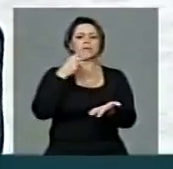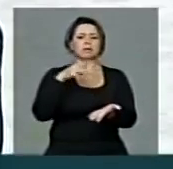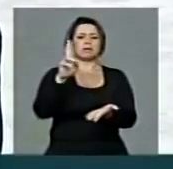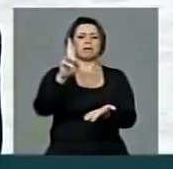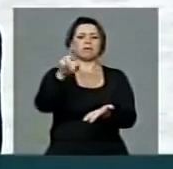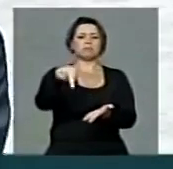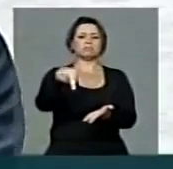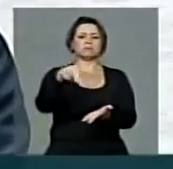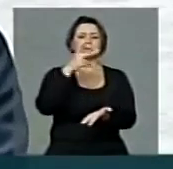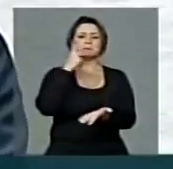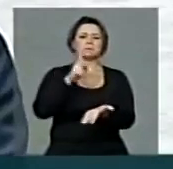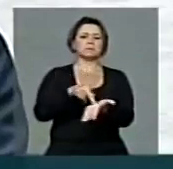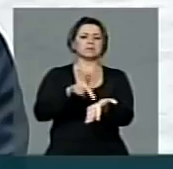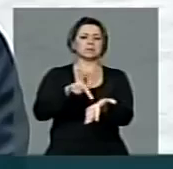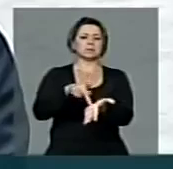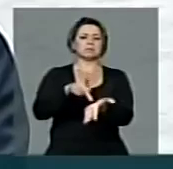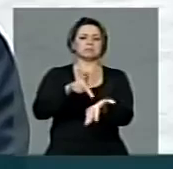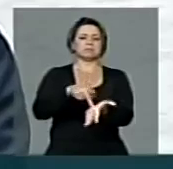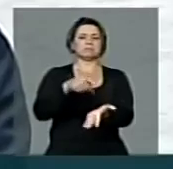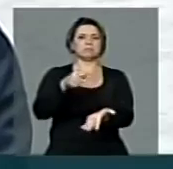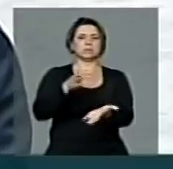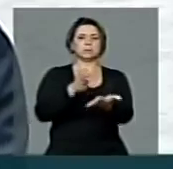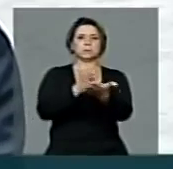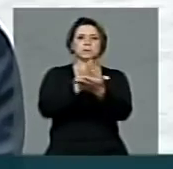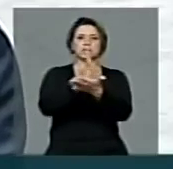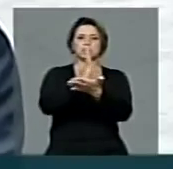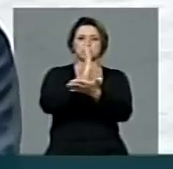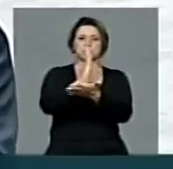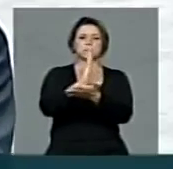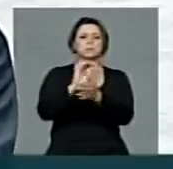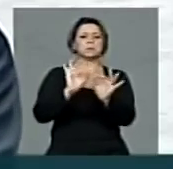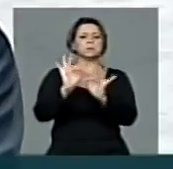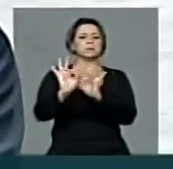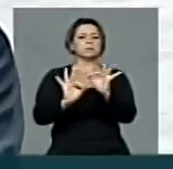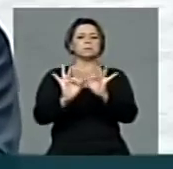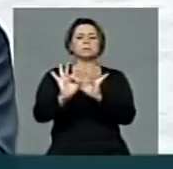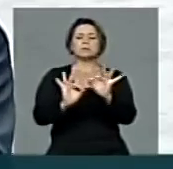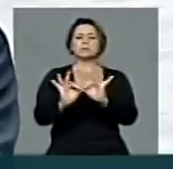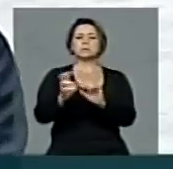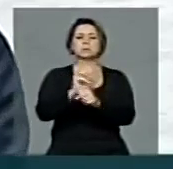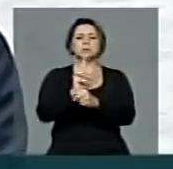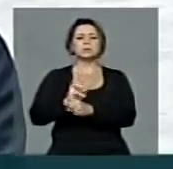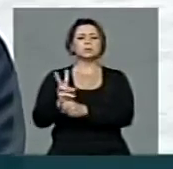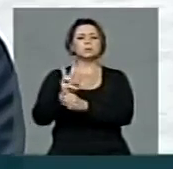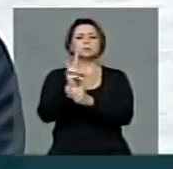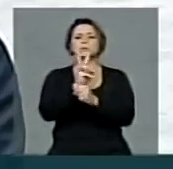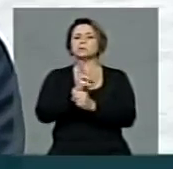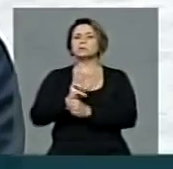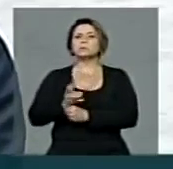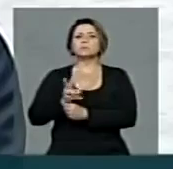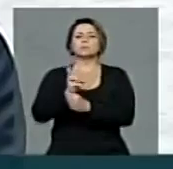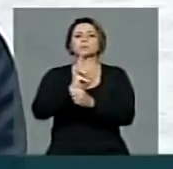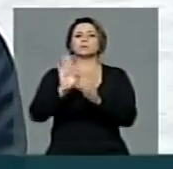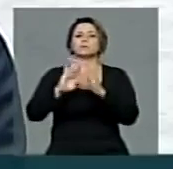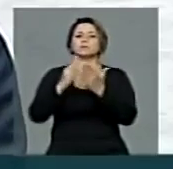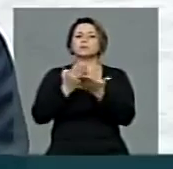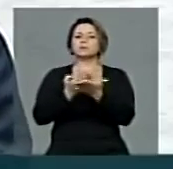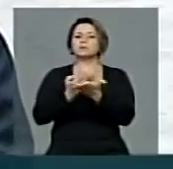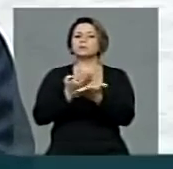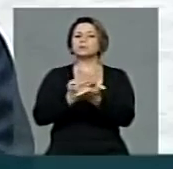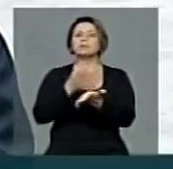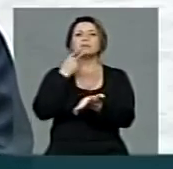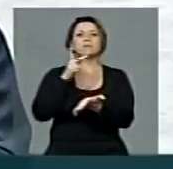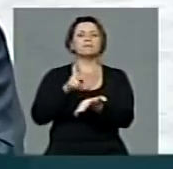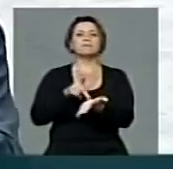e precisamos aprovar esse sistema de regulamentação e de controle para que, de fato,